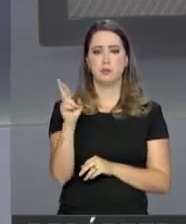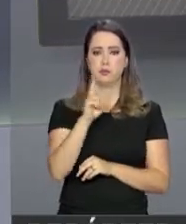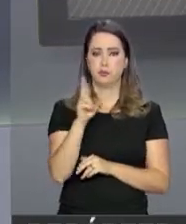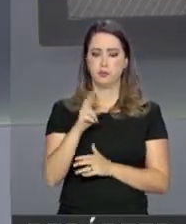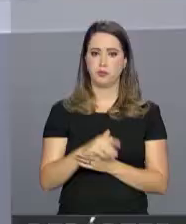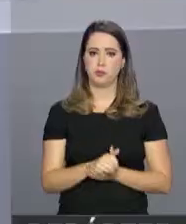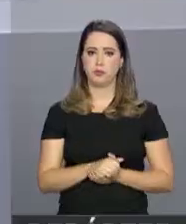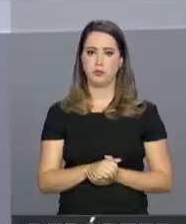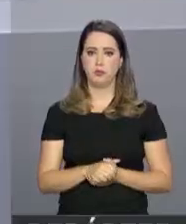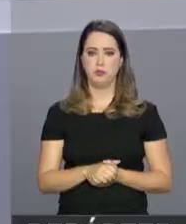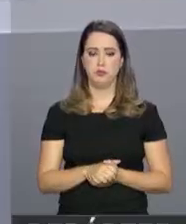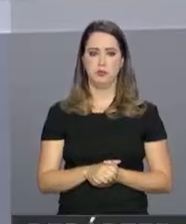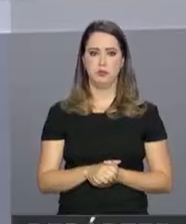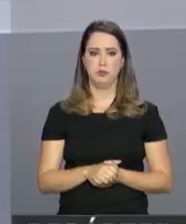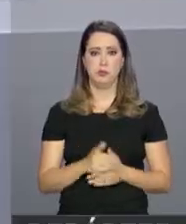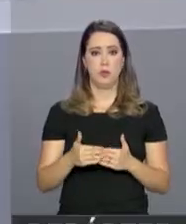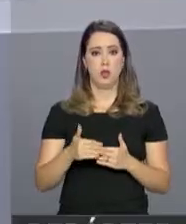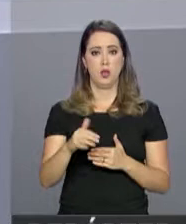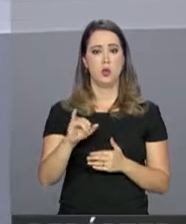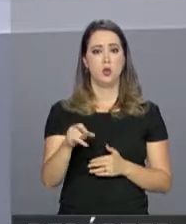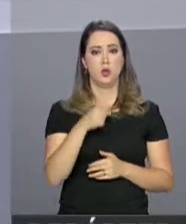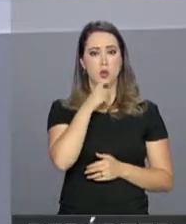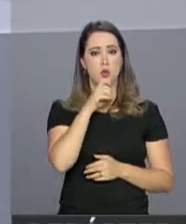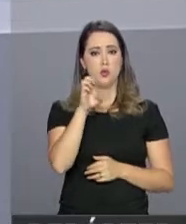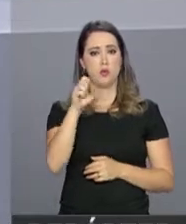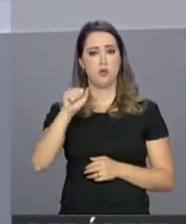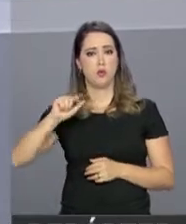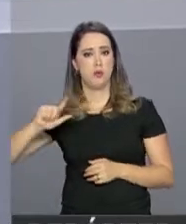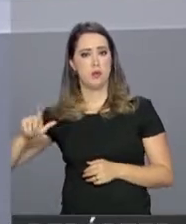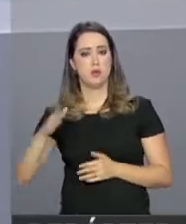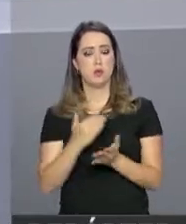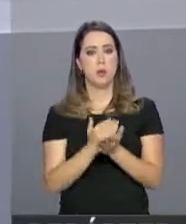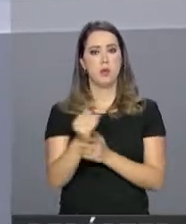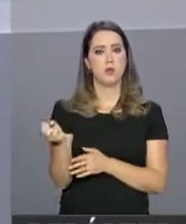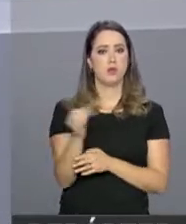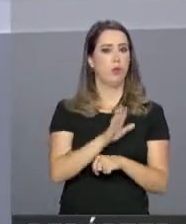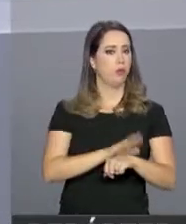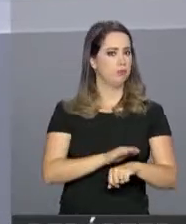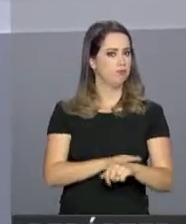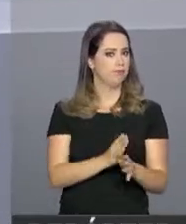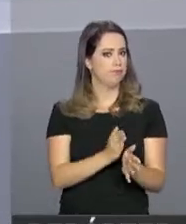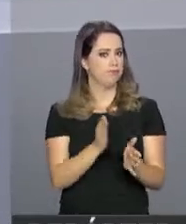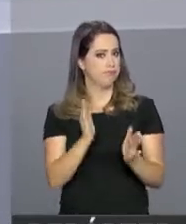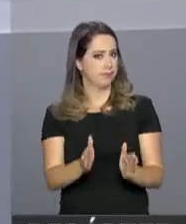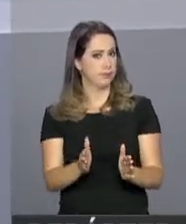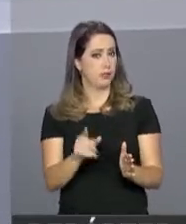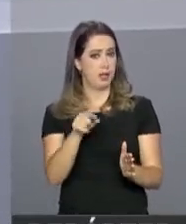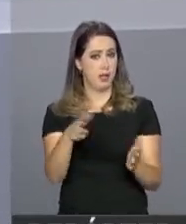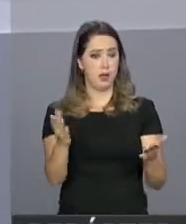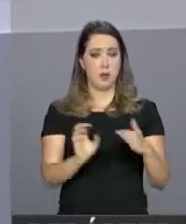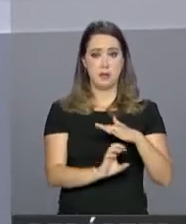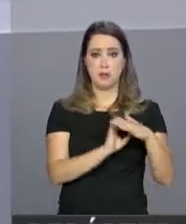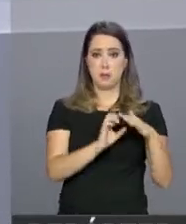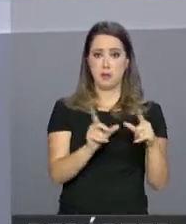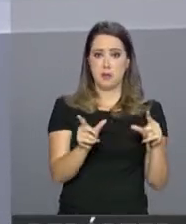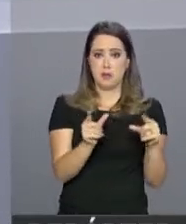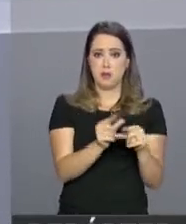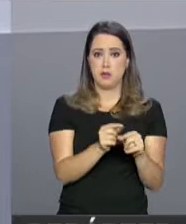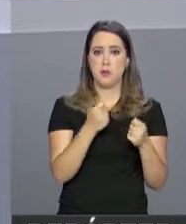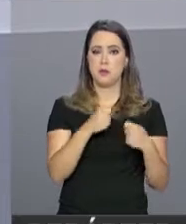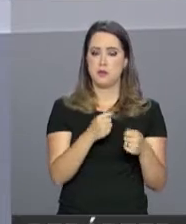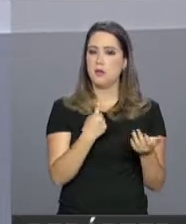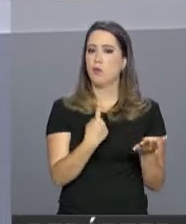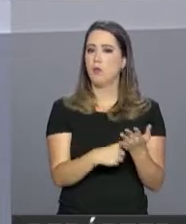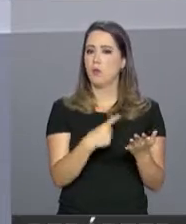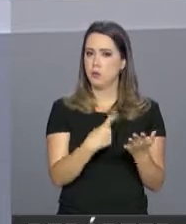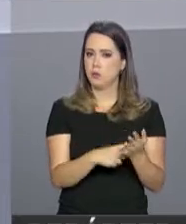reais. A partir de julho, o E-Social entra em uma nova fase. É que os microempreendedores individuais terão que